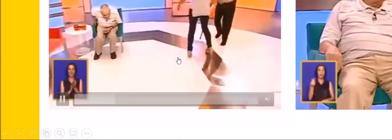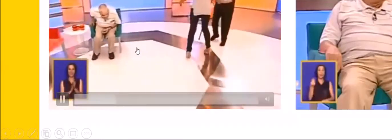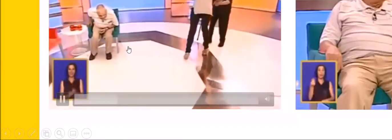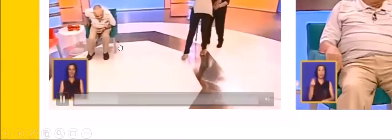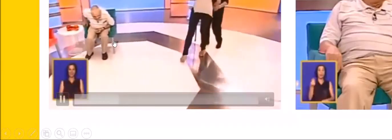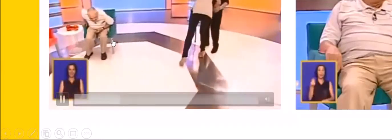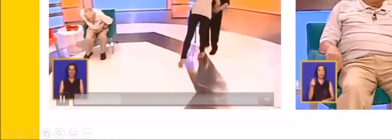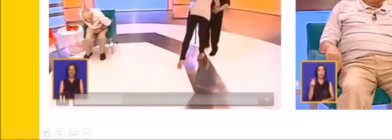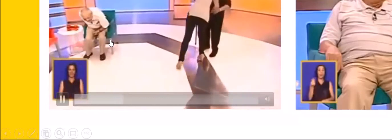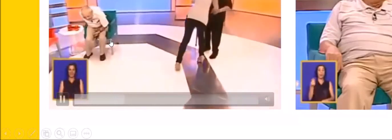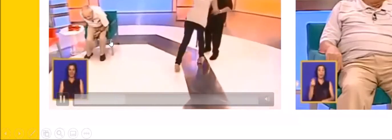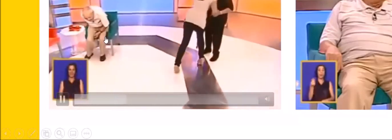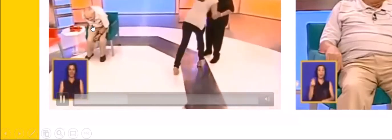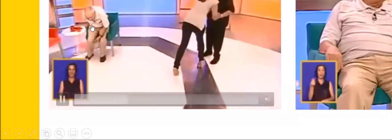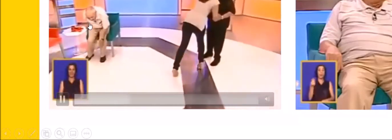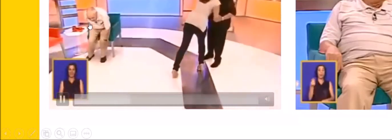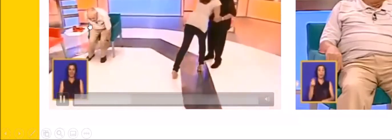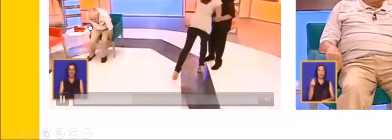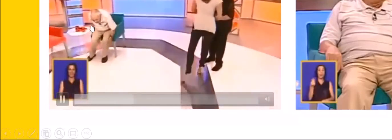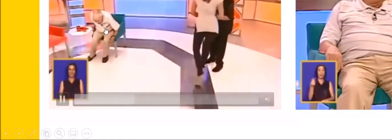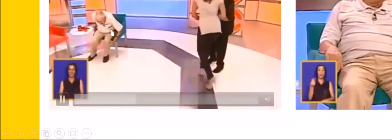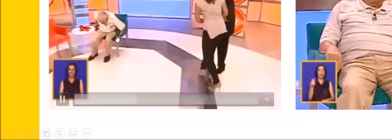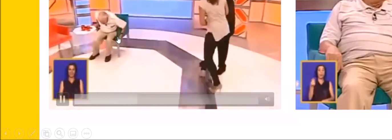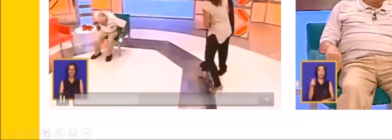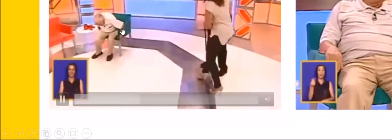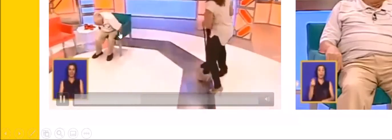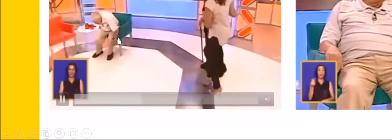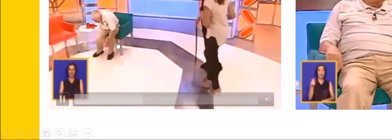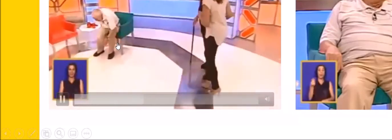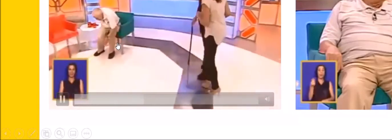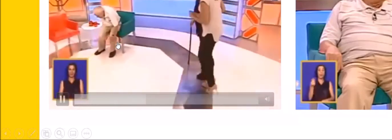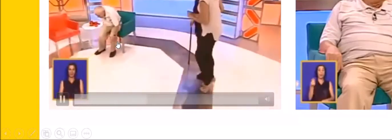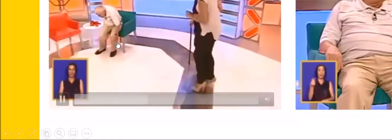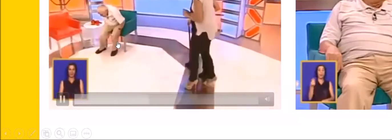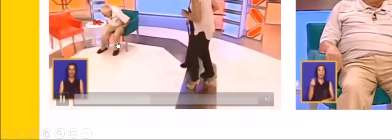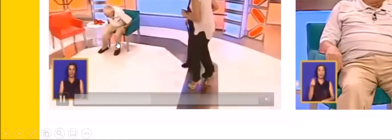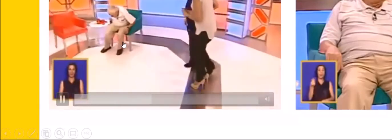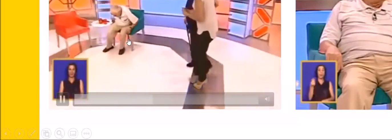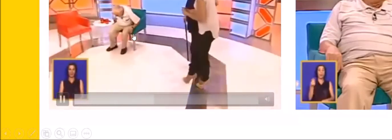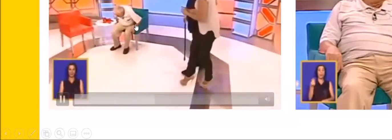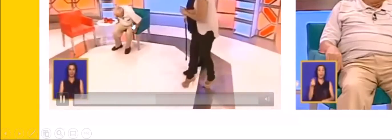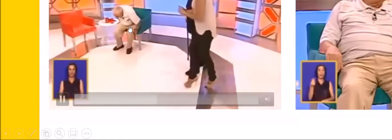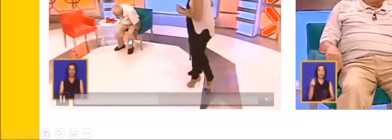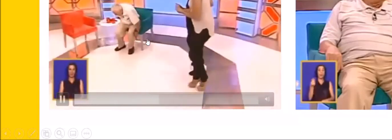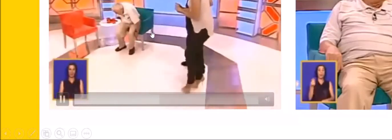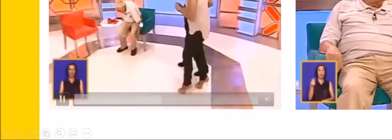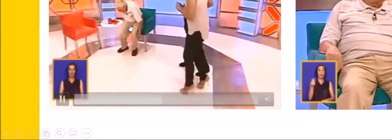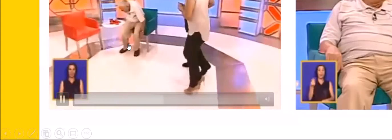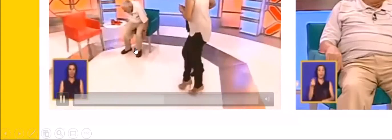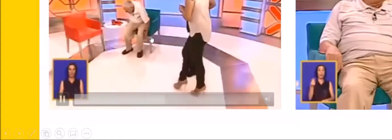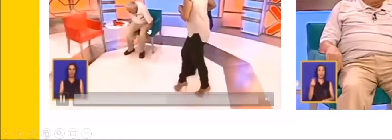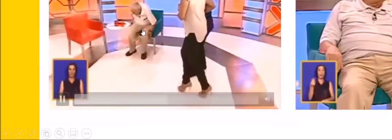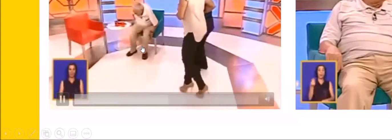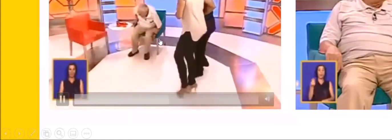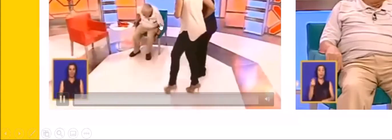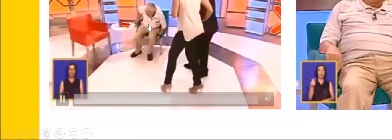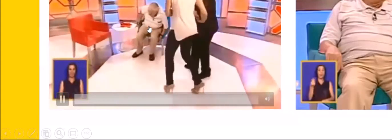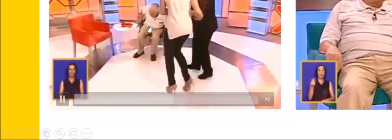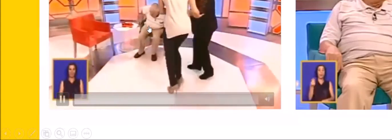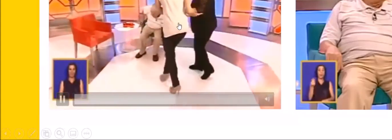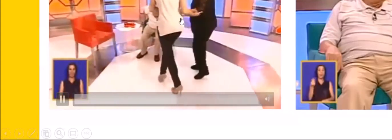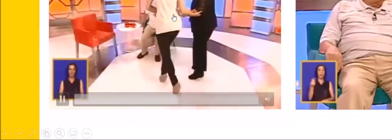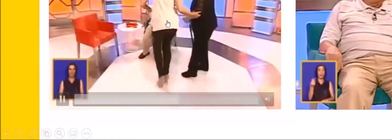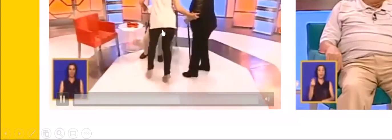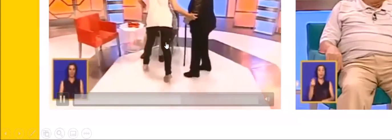O senhor vai se tentar levantar com o apoio da mão direita, porque a esquerda não tem força e não consegue. Ele não tem força nem se